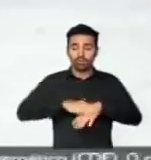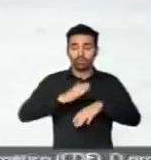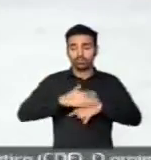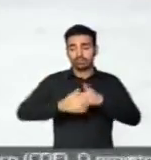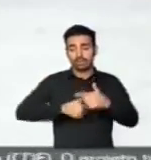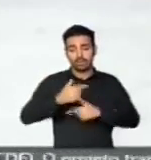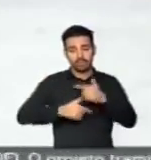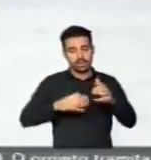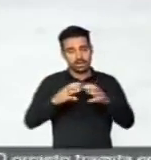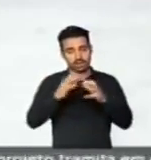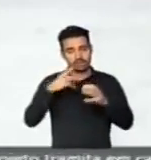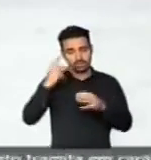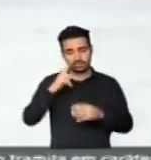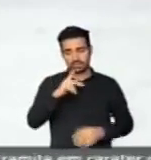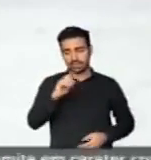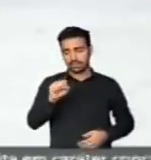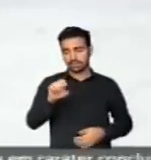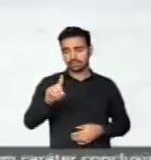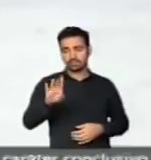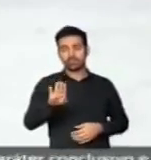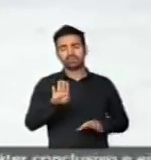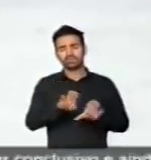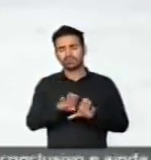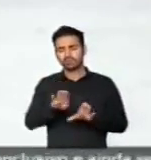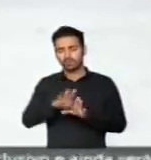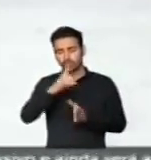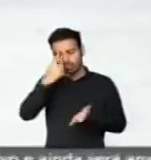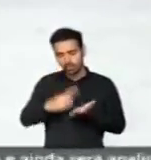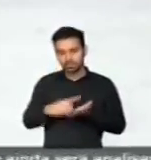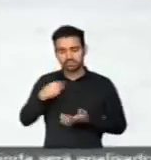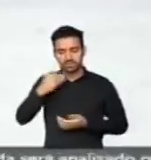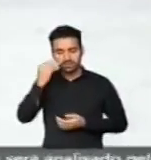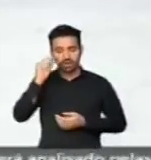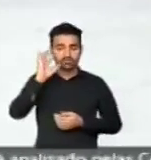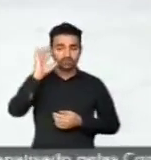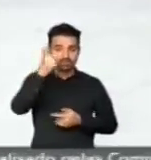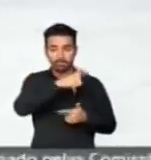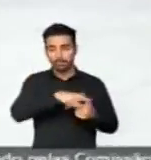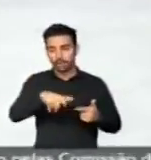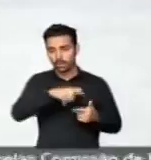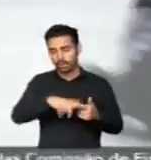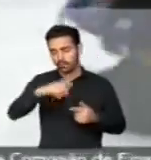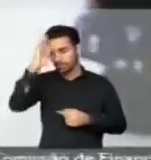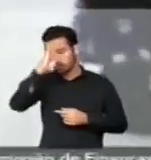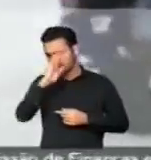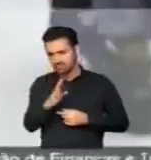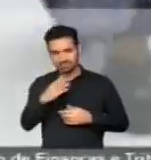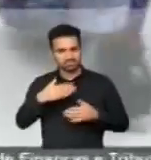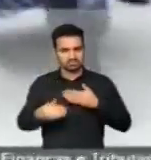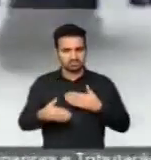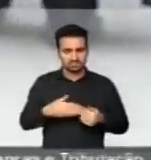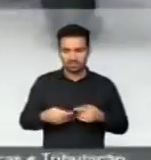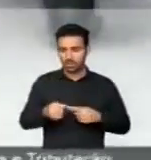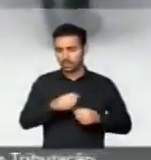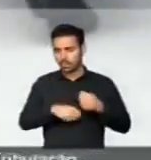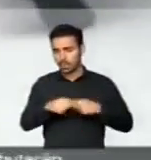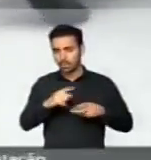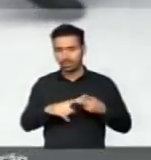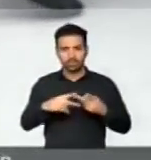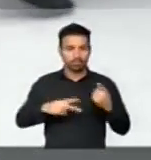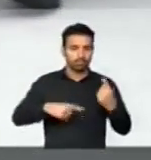futuro, e mais do que isso, no compromisso que tem com a solução dos grandes problemas do país, seja na área econômica, na área política,